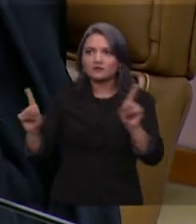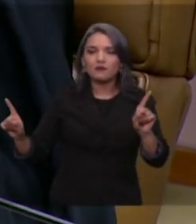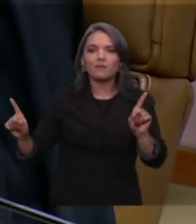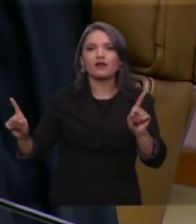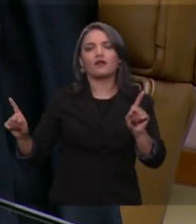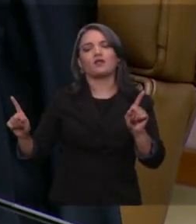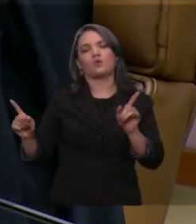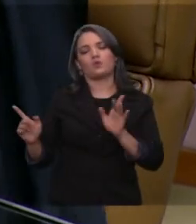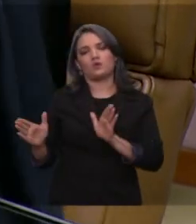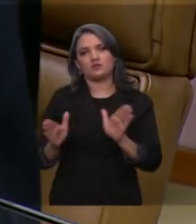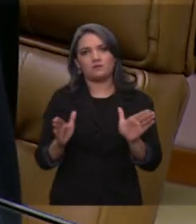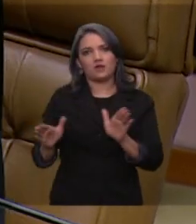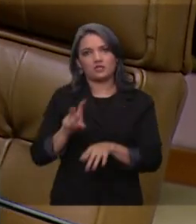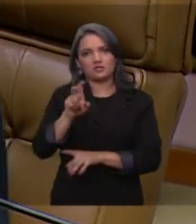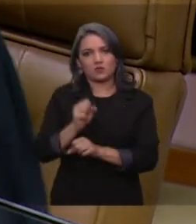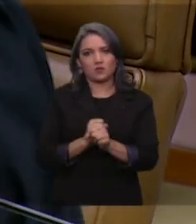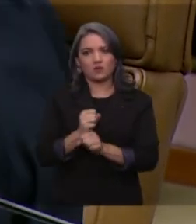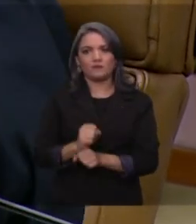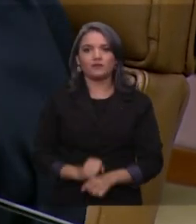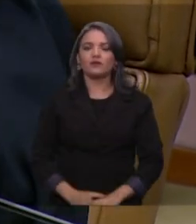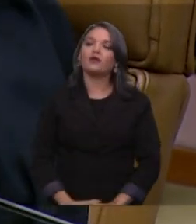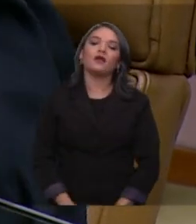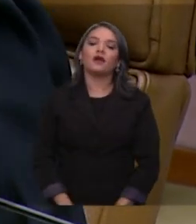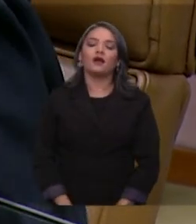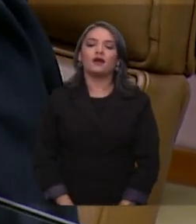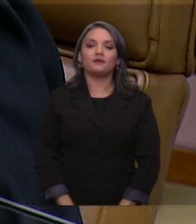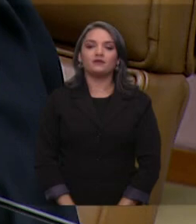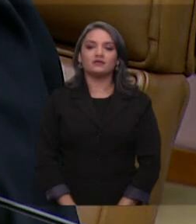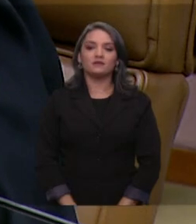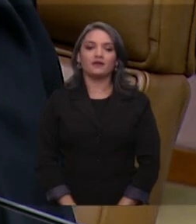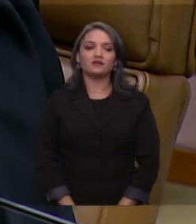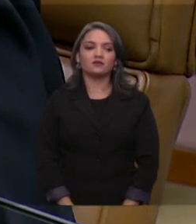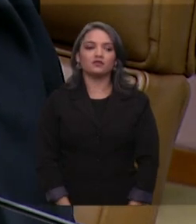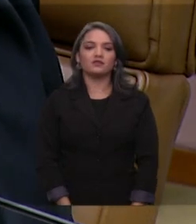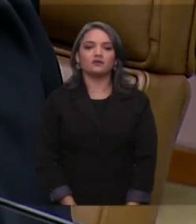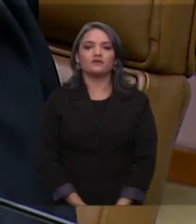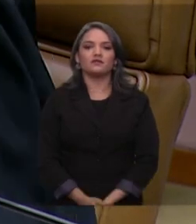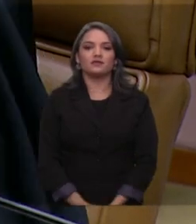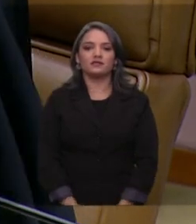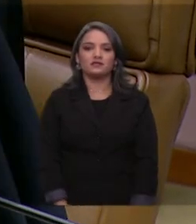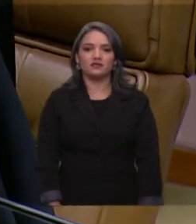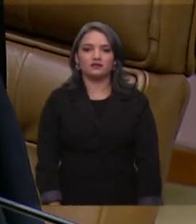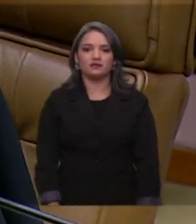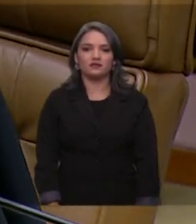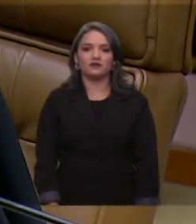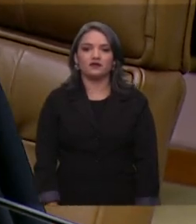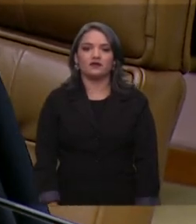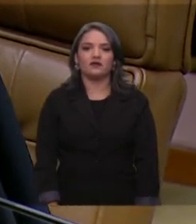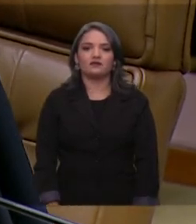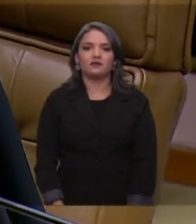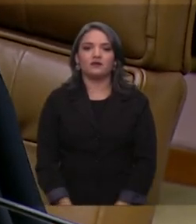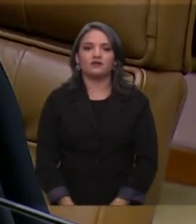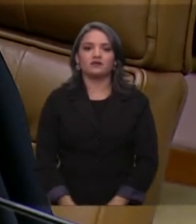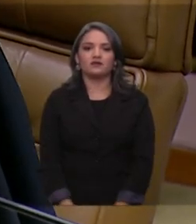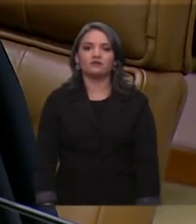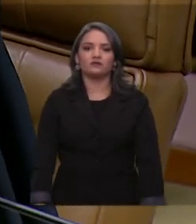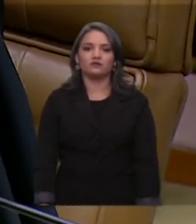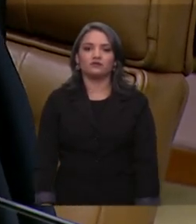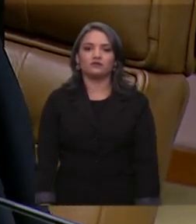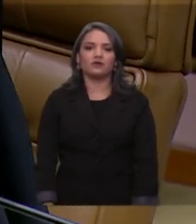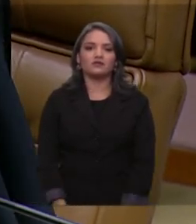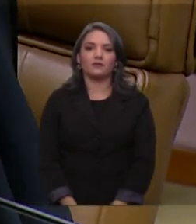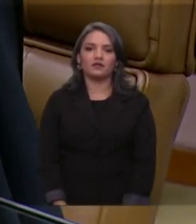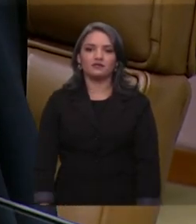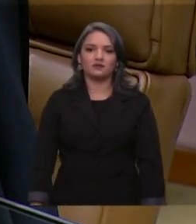temporal. A Constituição de 1988 simplesmente, eu diria, revolucionou essa ideia,